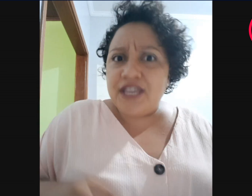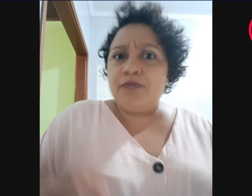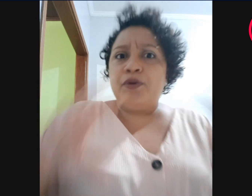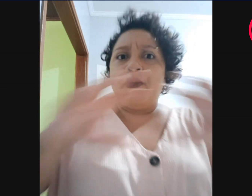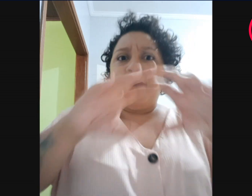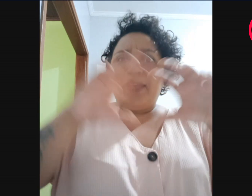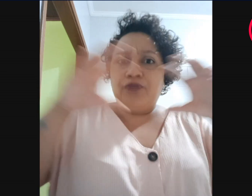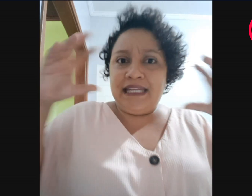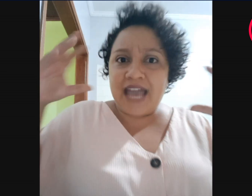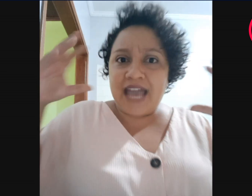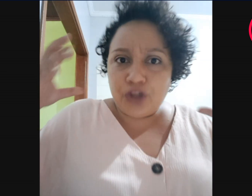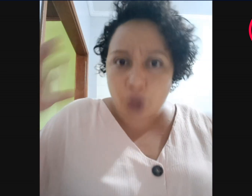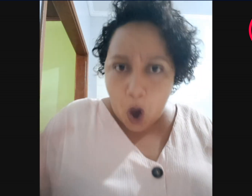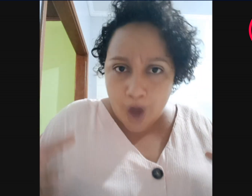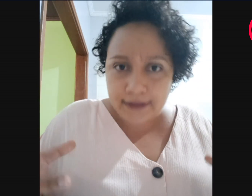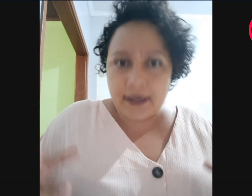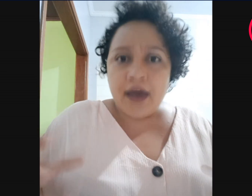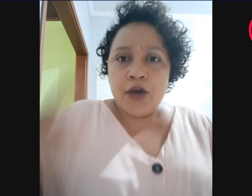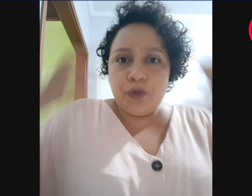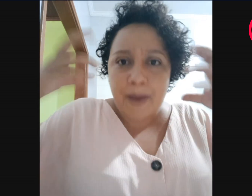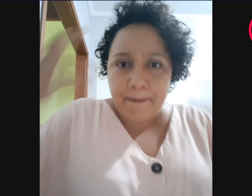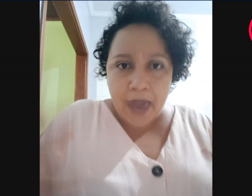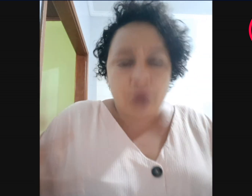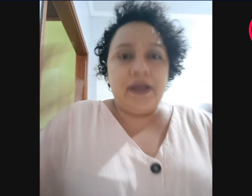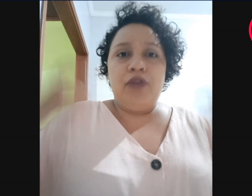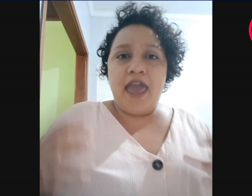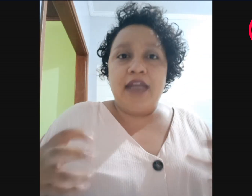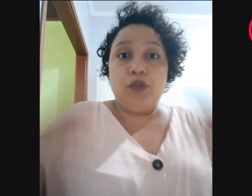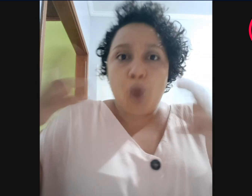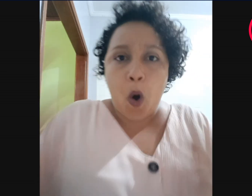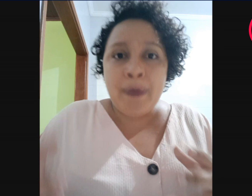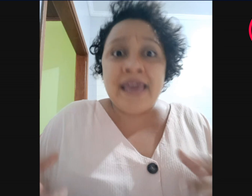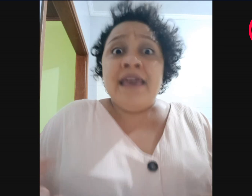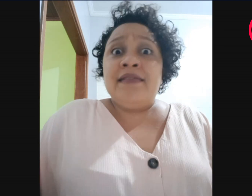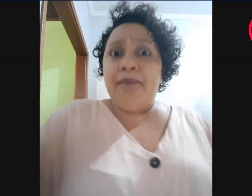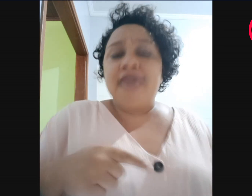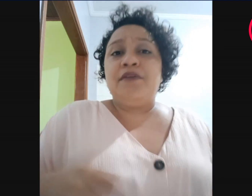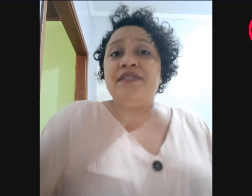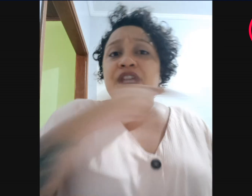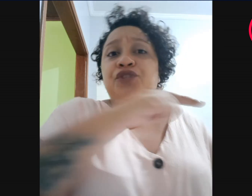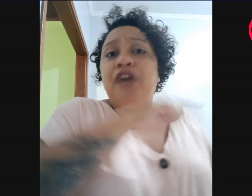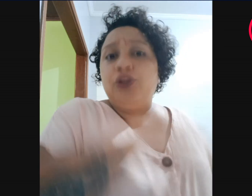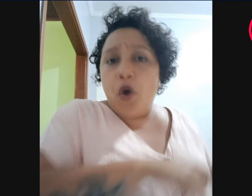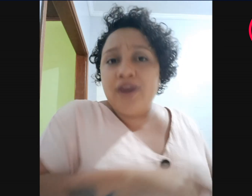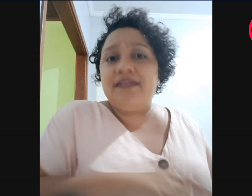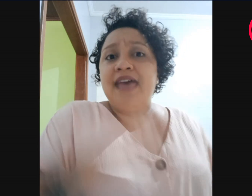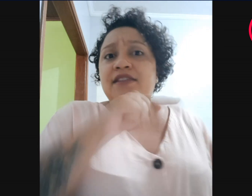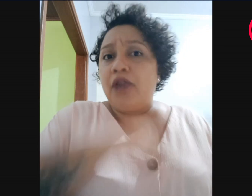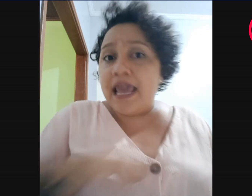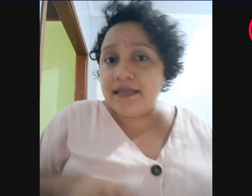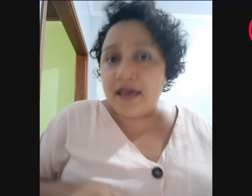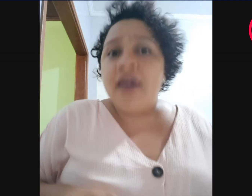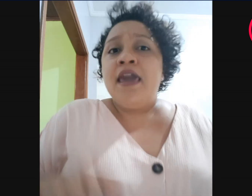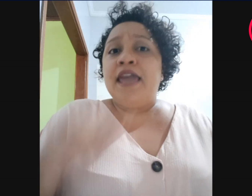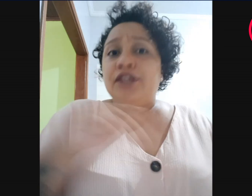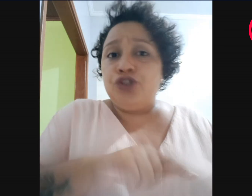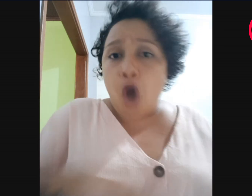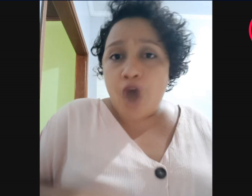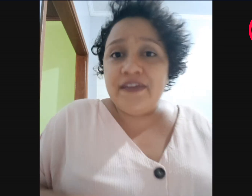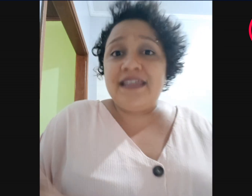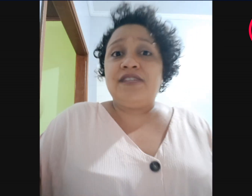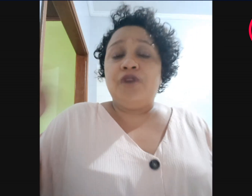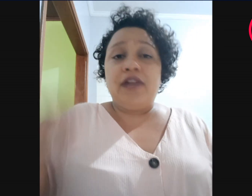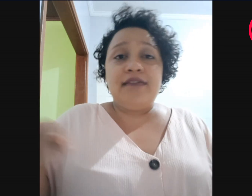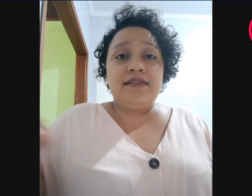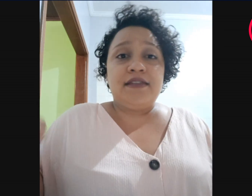machismo que uma masculinidade tóxica do papel da mulher e do homem também são incentivadores dessa violência entre